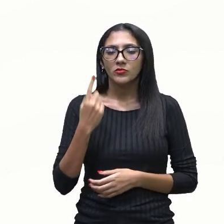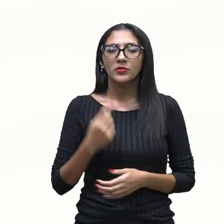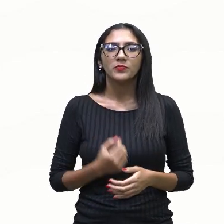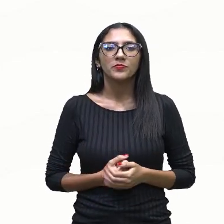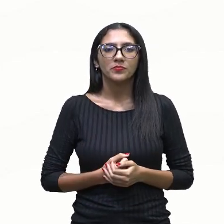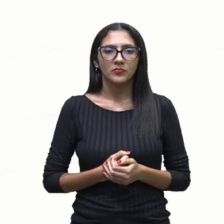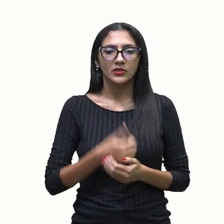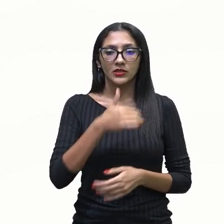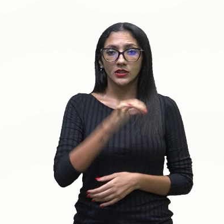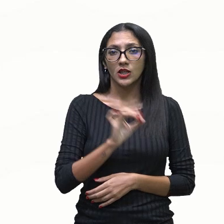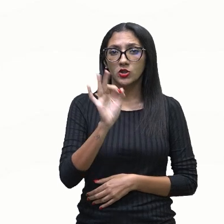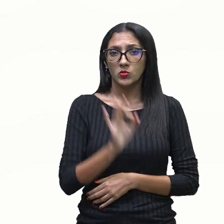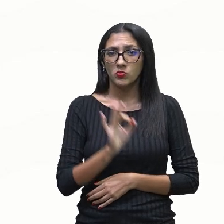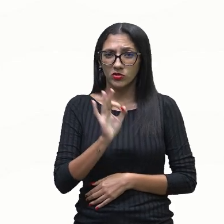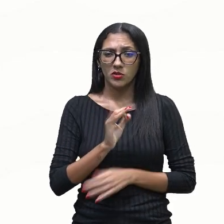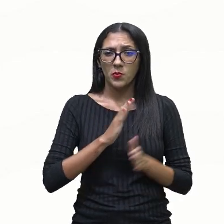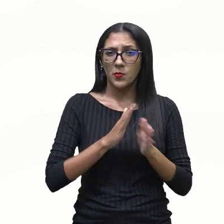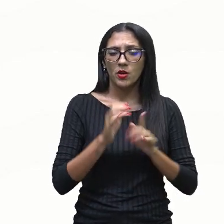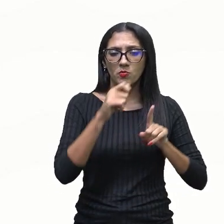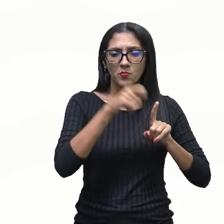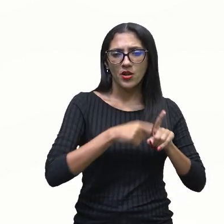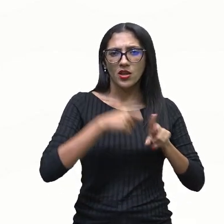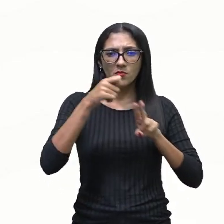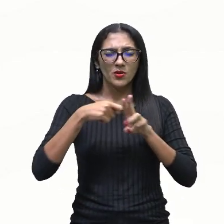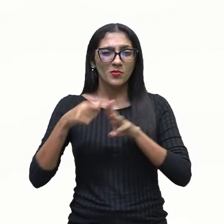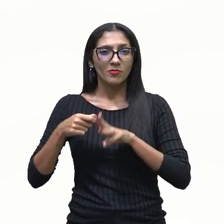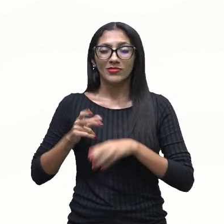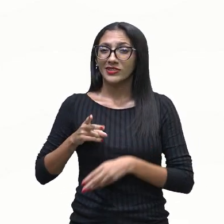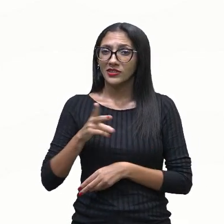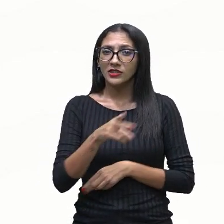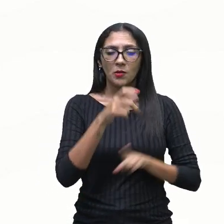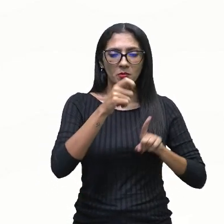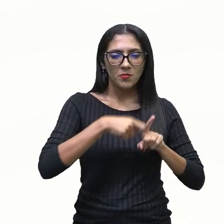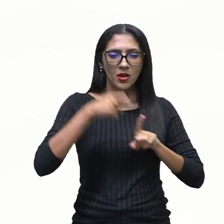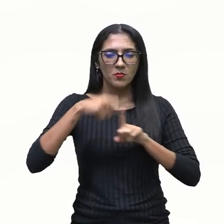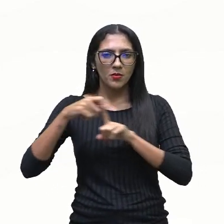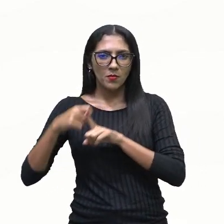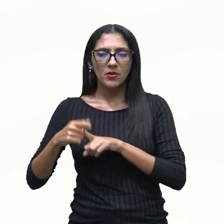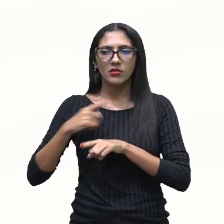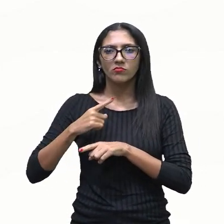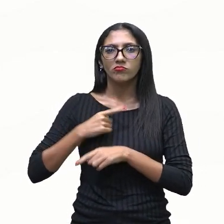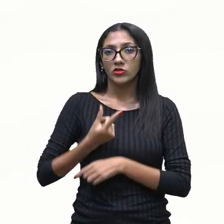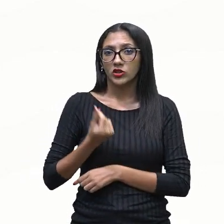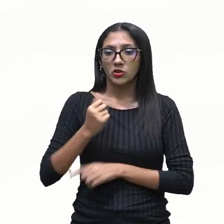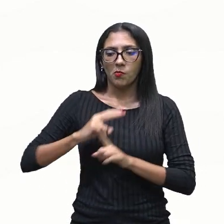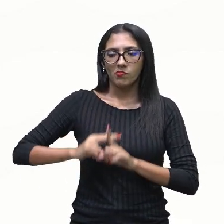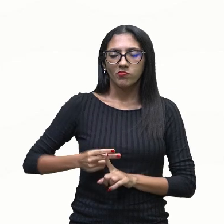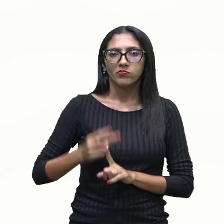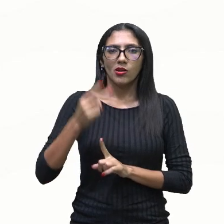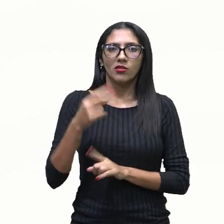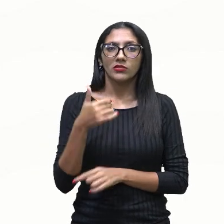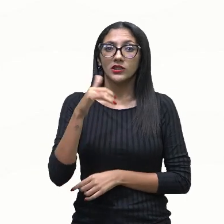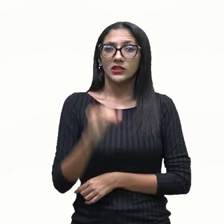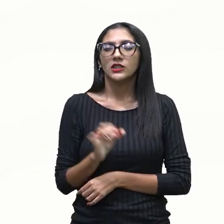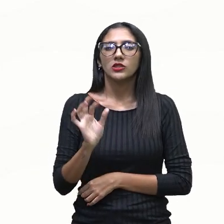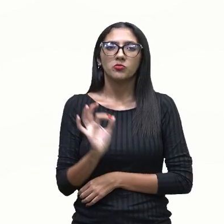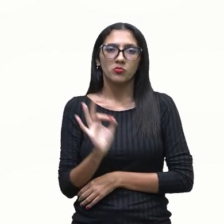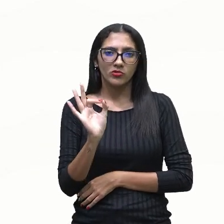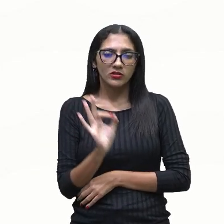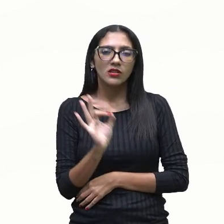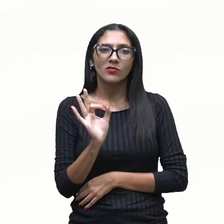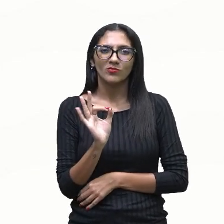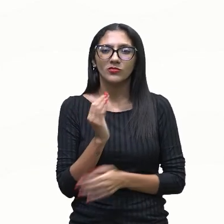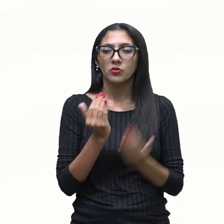10% ao mês. Então, todo mês a dívida ela vai aumentar em 10% em